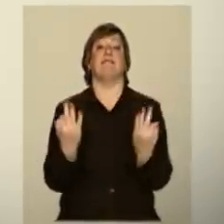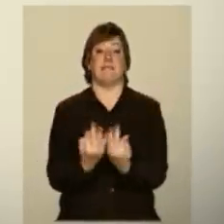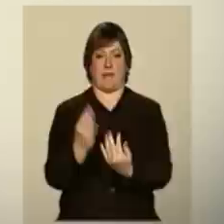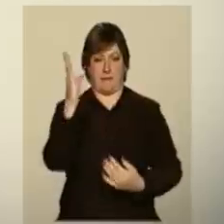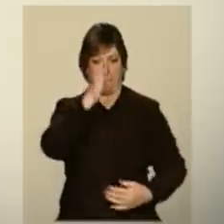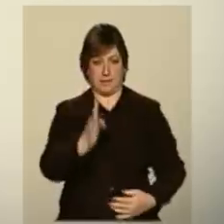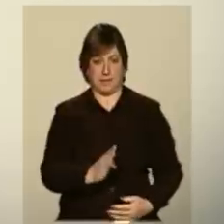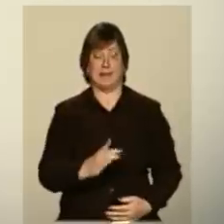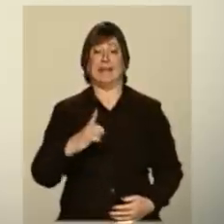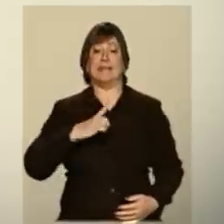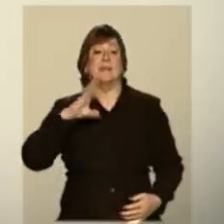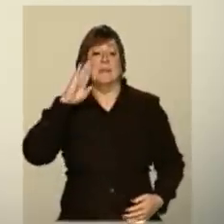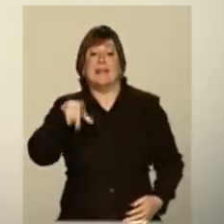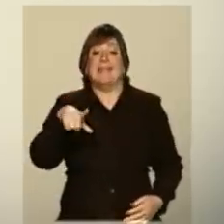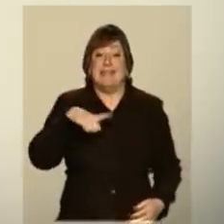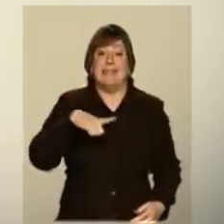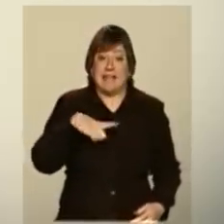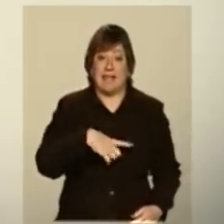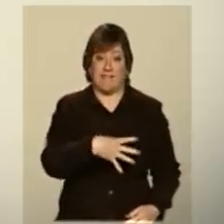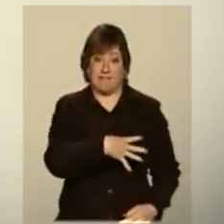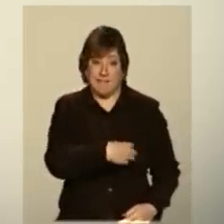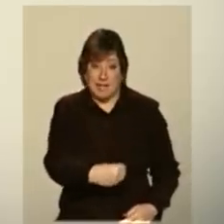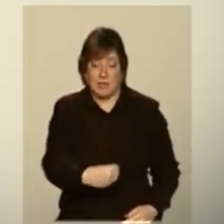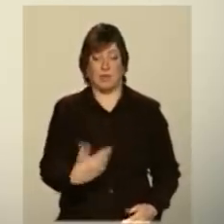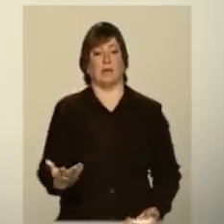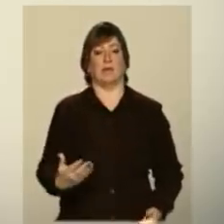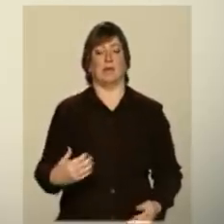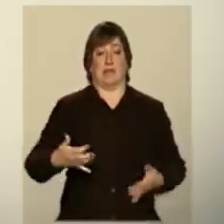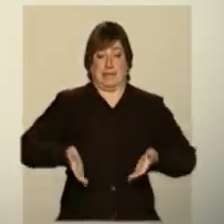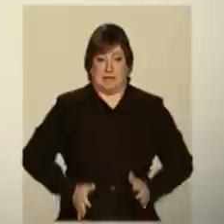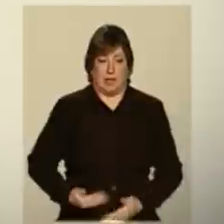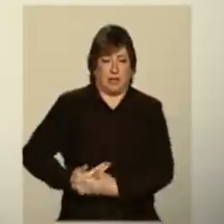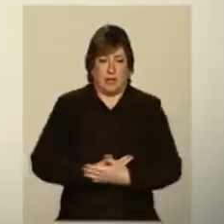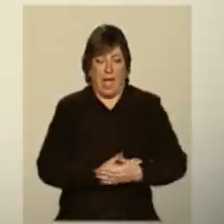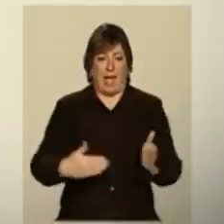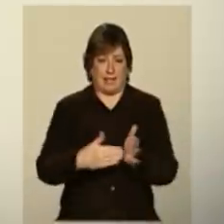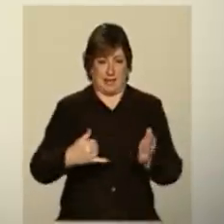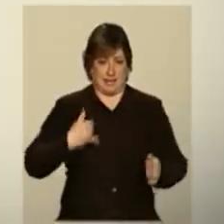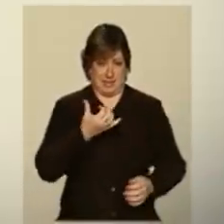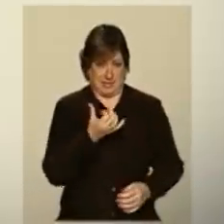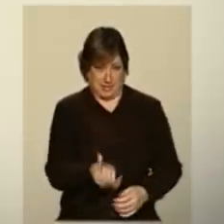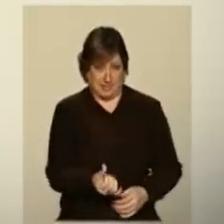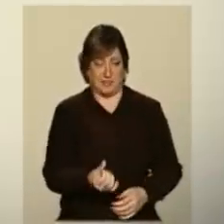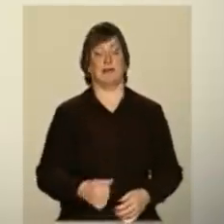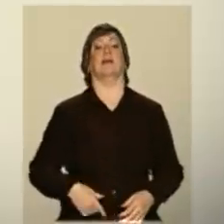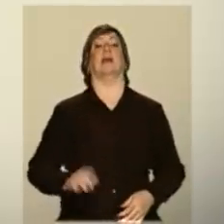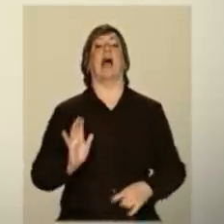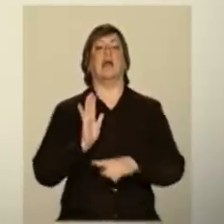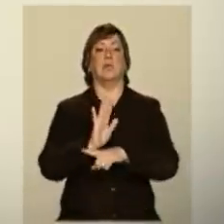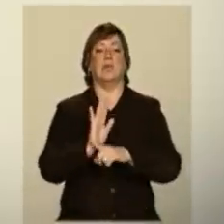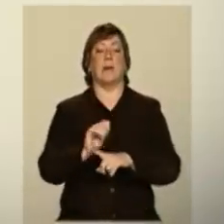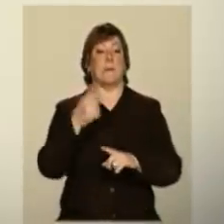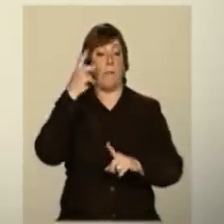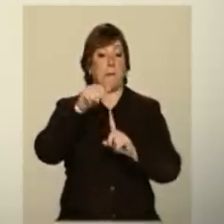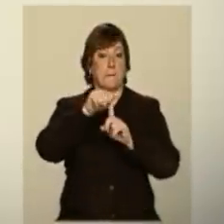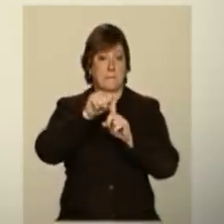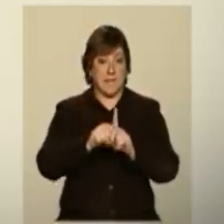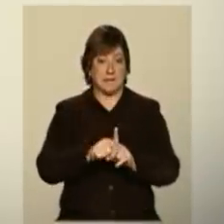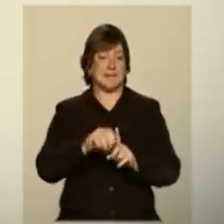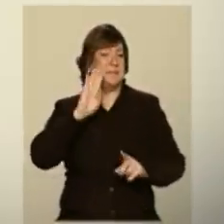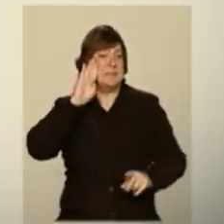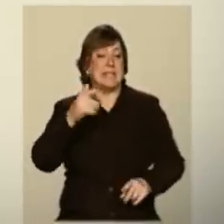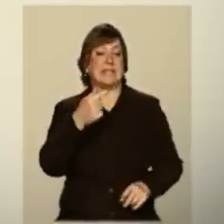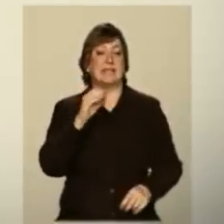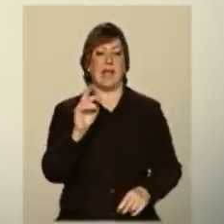pelo menos uma criança de 0 a 6 anos uma renda mensal por pessoa da família de no mínimo R